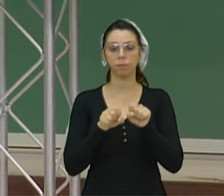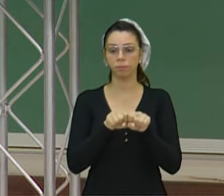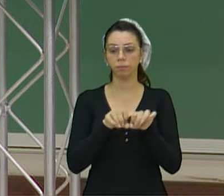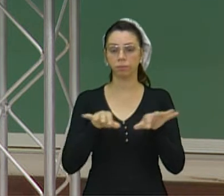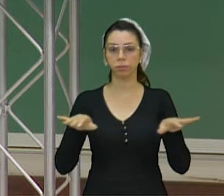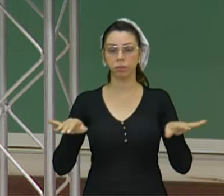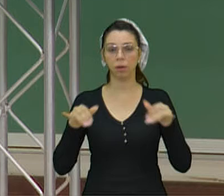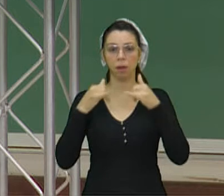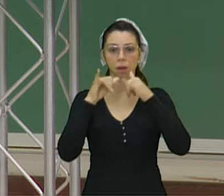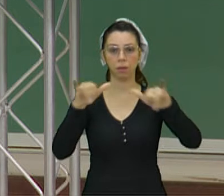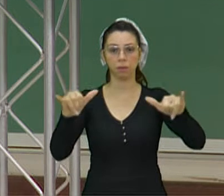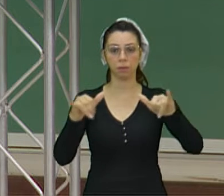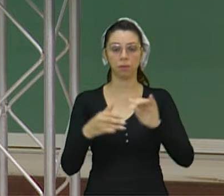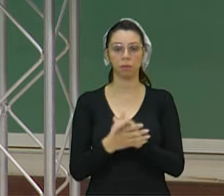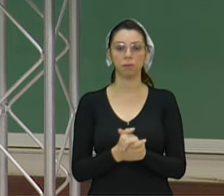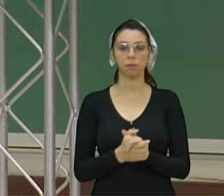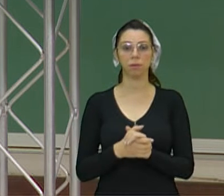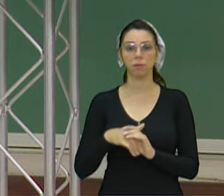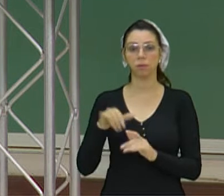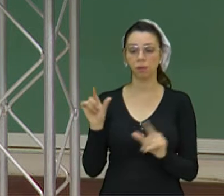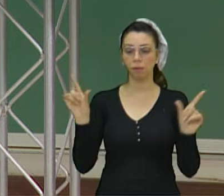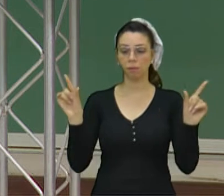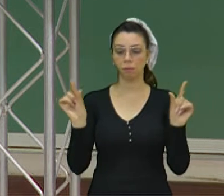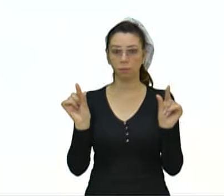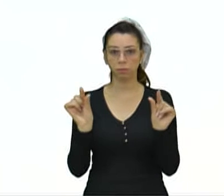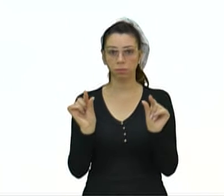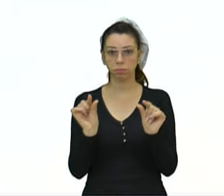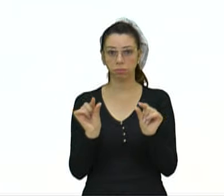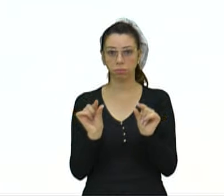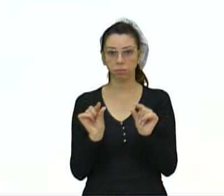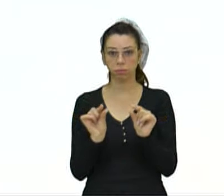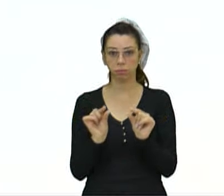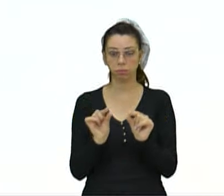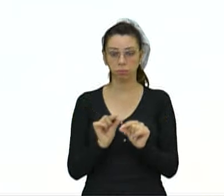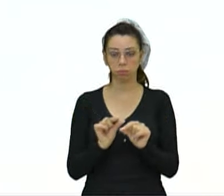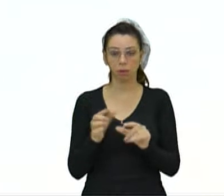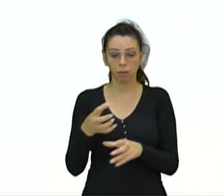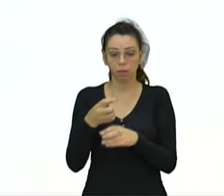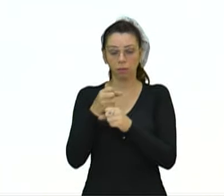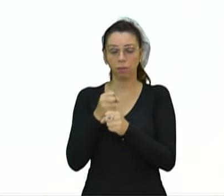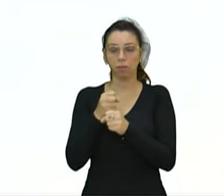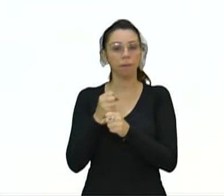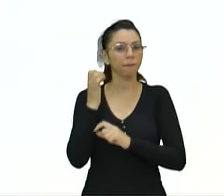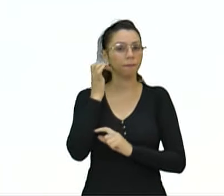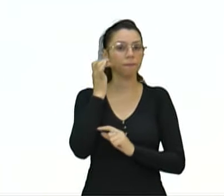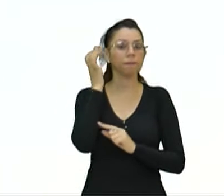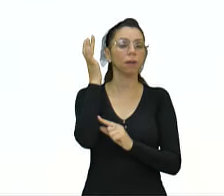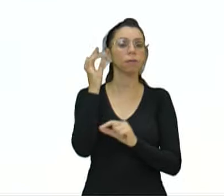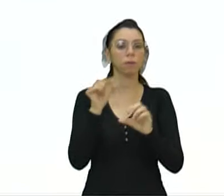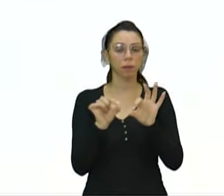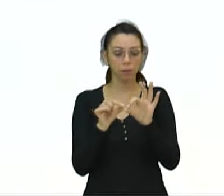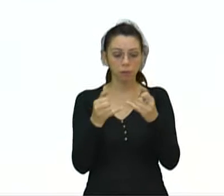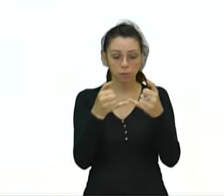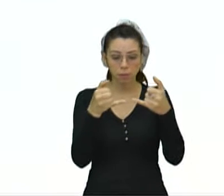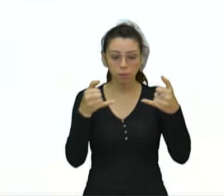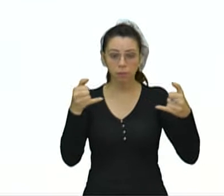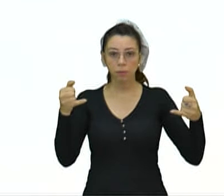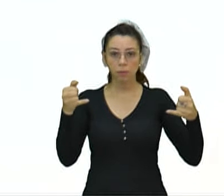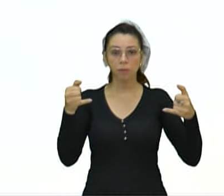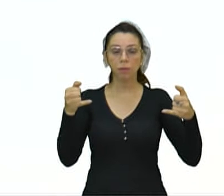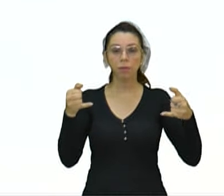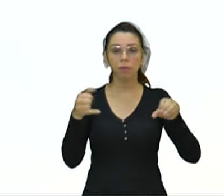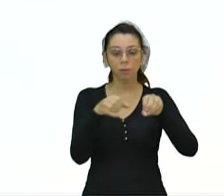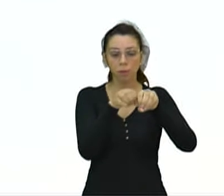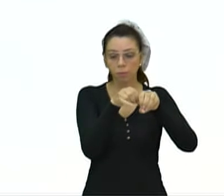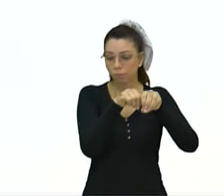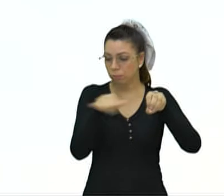corrente elétrica. Quanto mais baixa for a resistividade, mais facilmente o material permite a